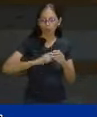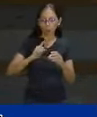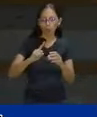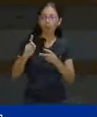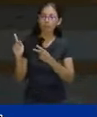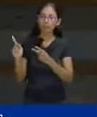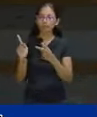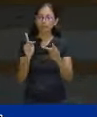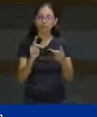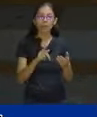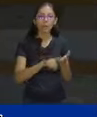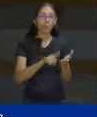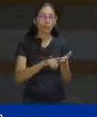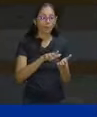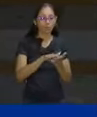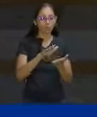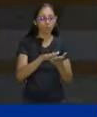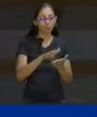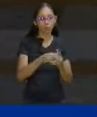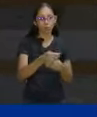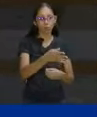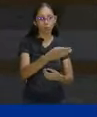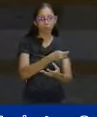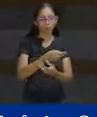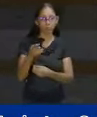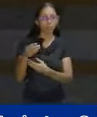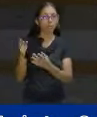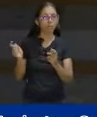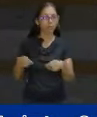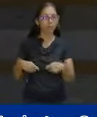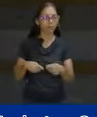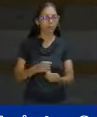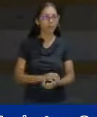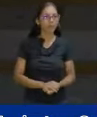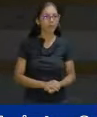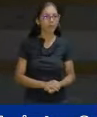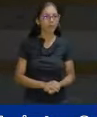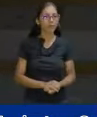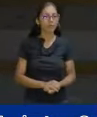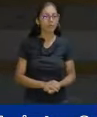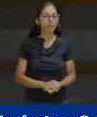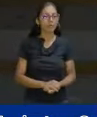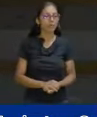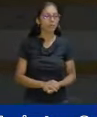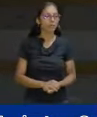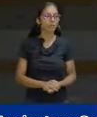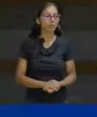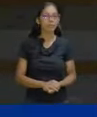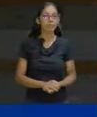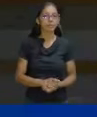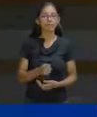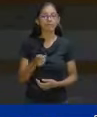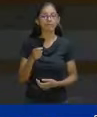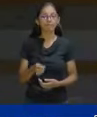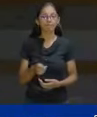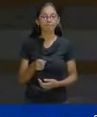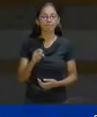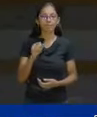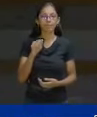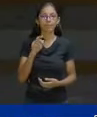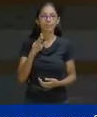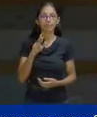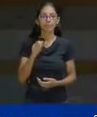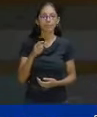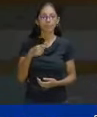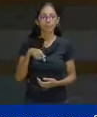Então, confesso que depois que a doutora Sara falou isso, vou refletir, viu, doutora Sara? Eu acho que o tribunal tem que avançar para a seguinte hipótese.